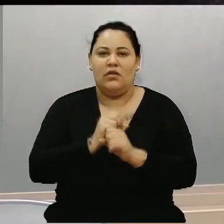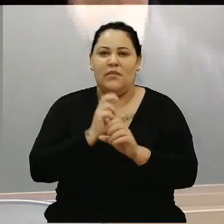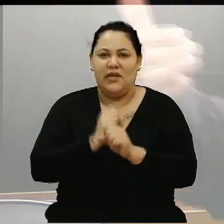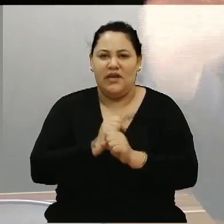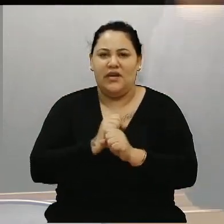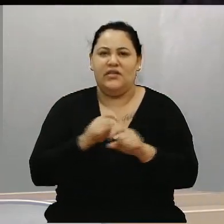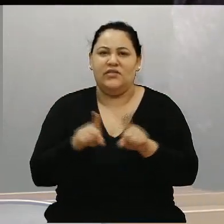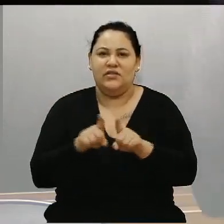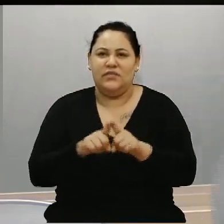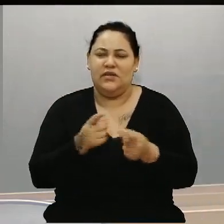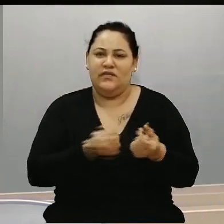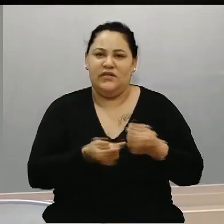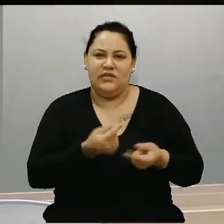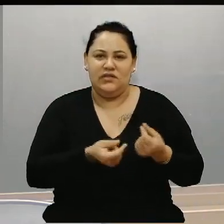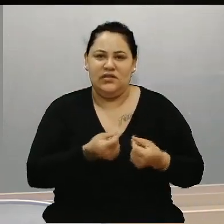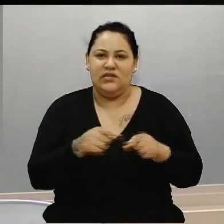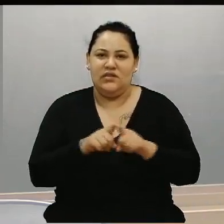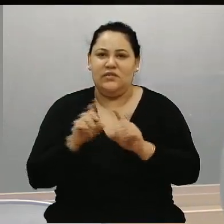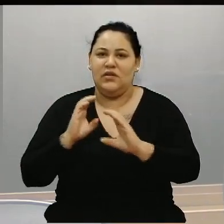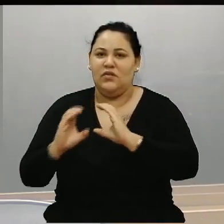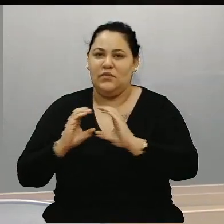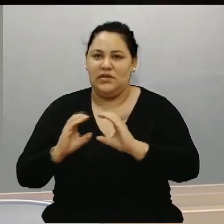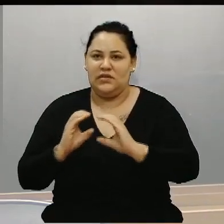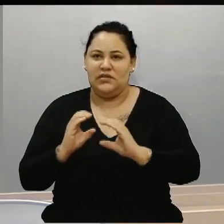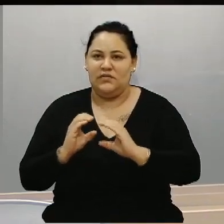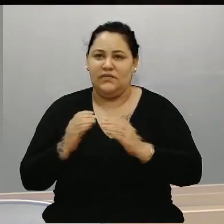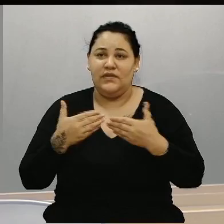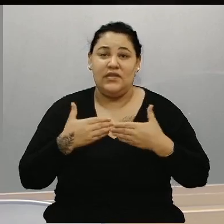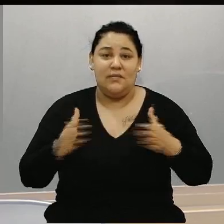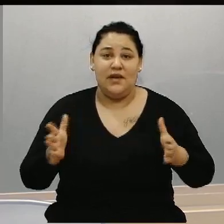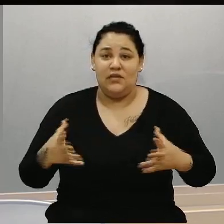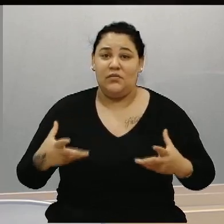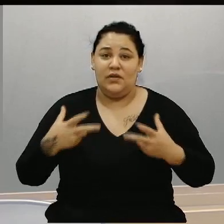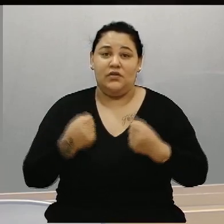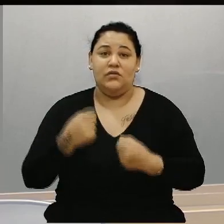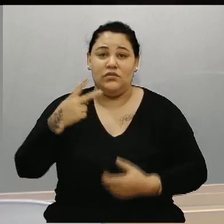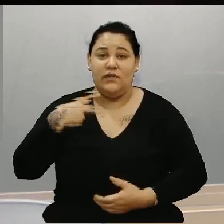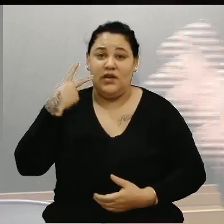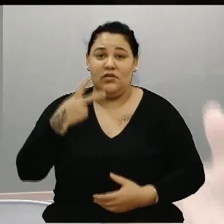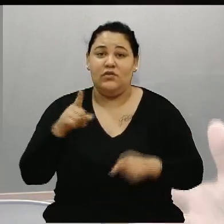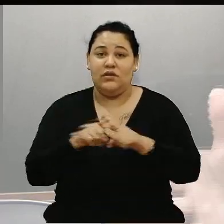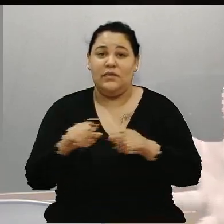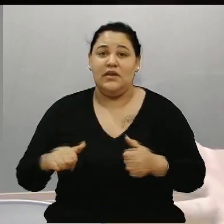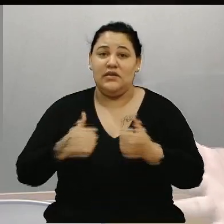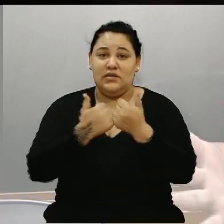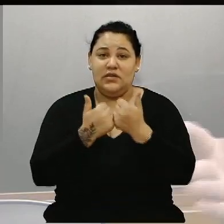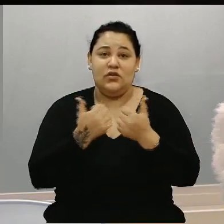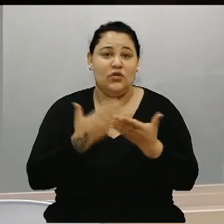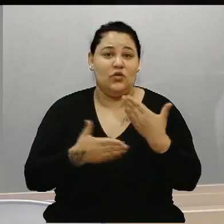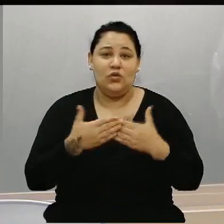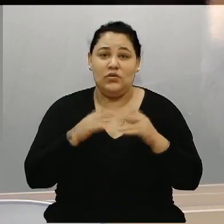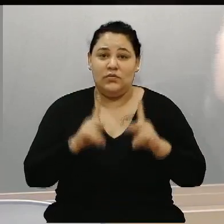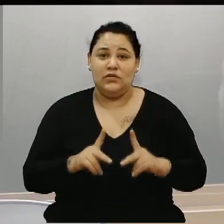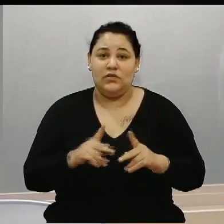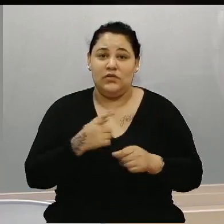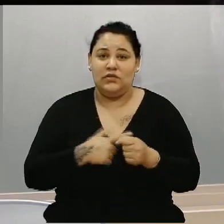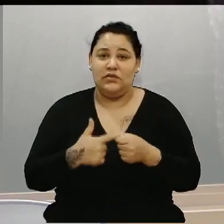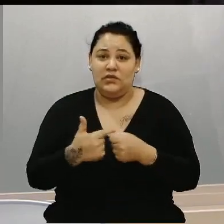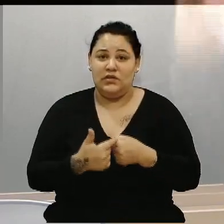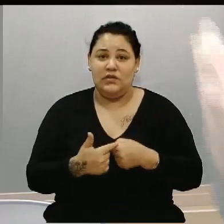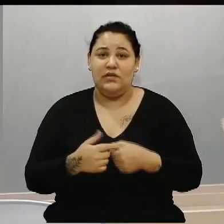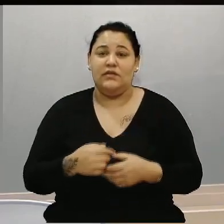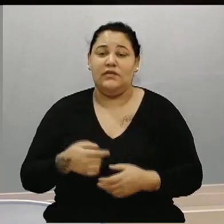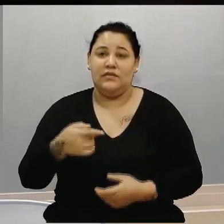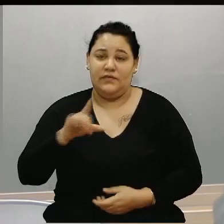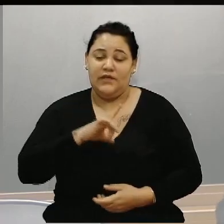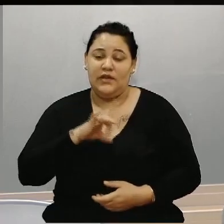contabilidade, finanças, comunicação, vai ser aberto para todos os vereadores, assessorias e todas as pessoas da cidade. Então, logo nós tenhamos